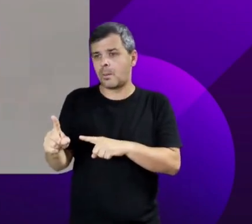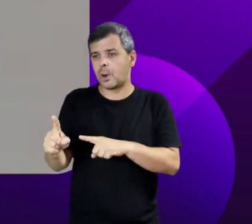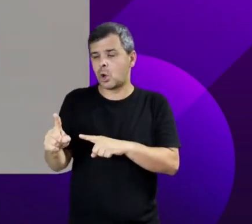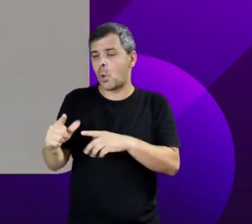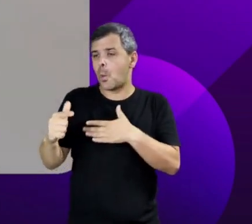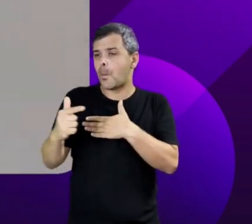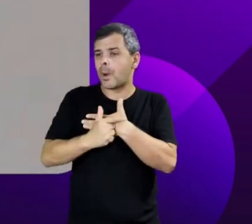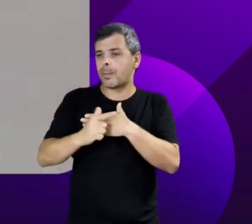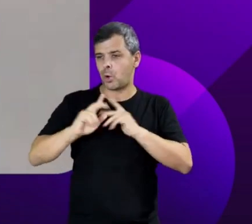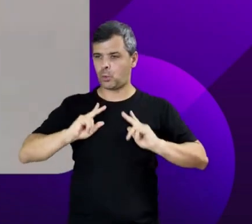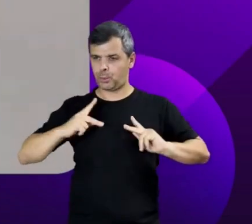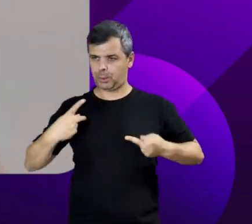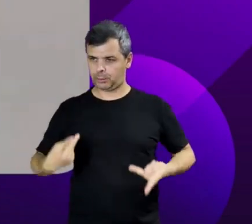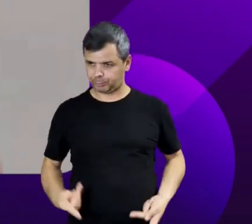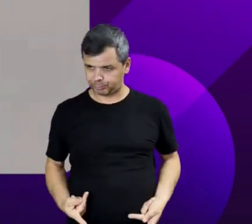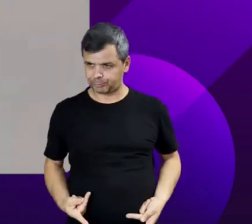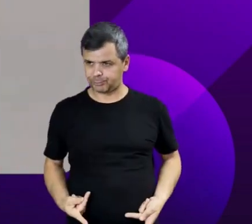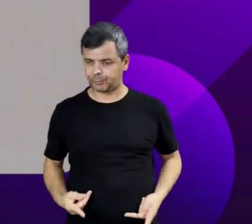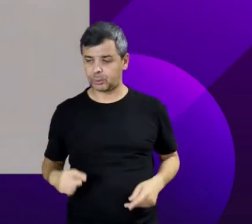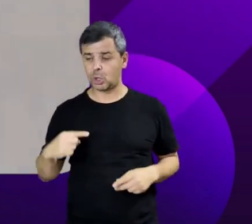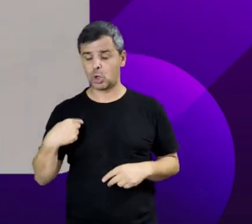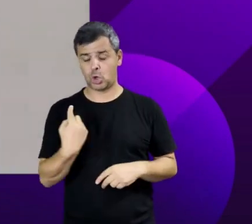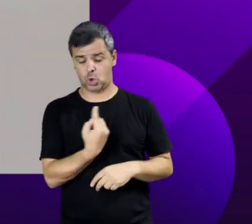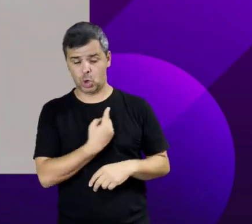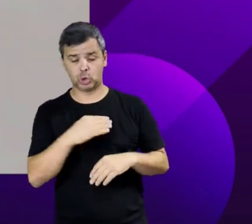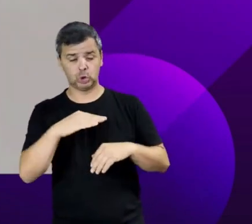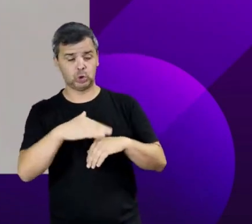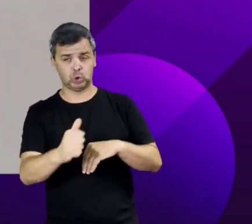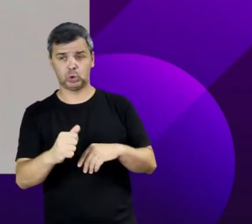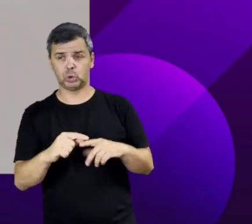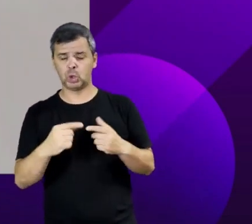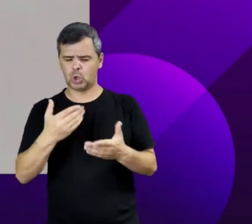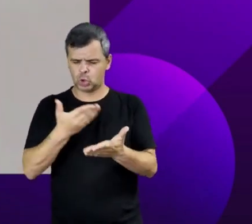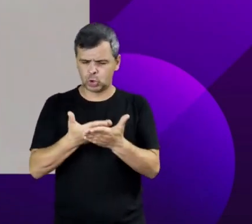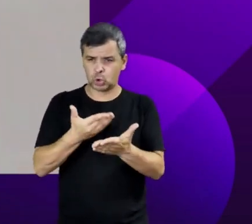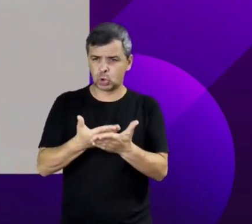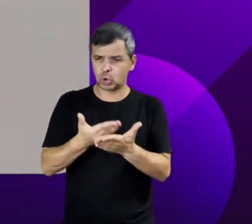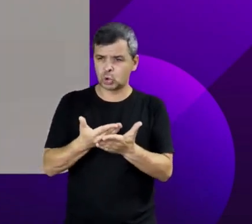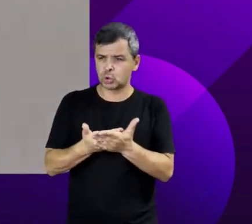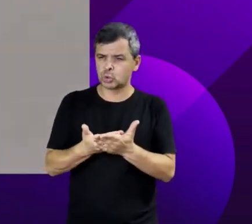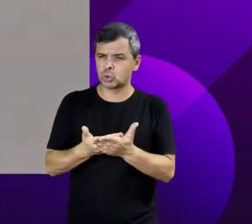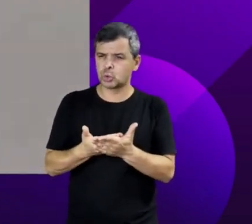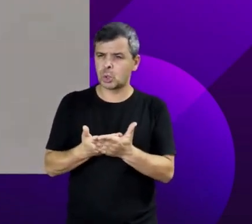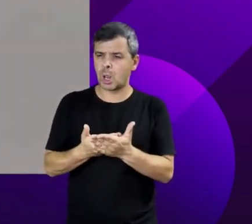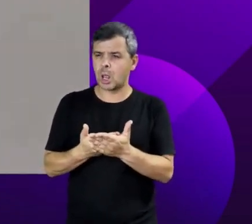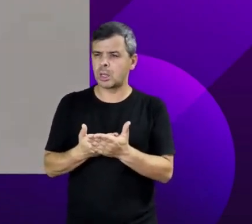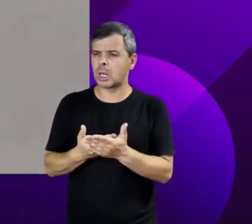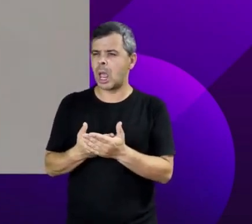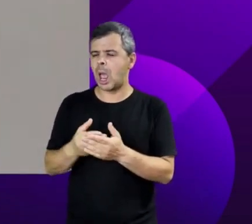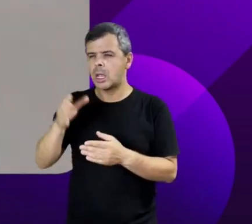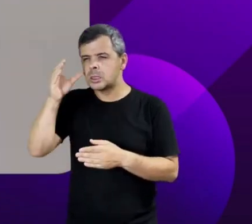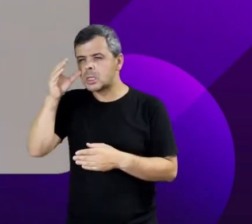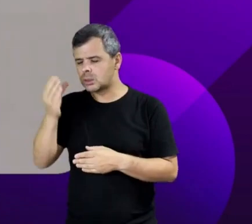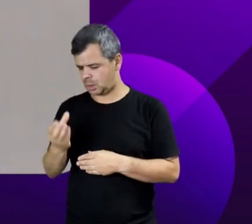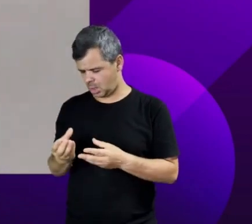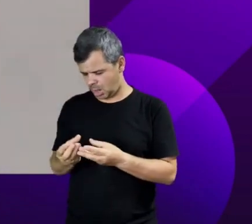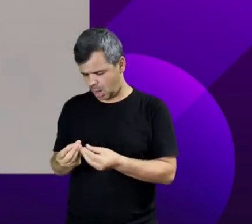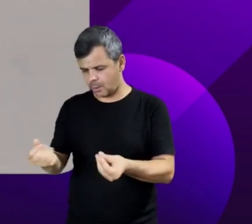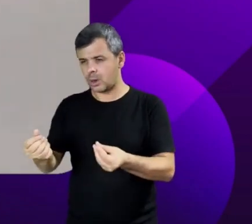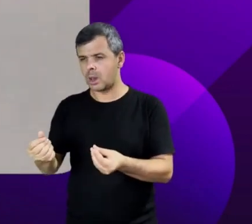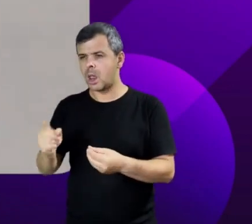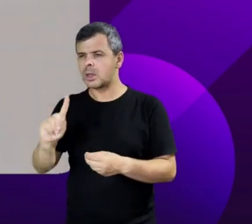ação humana, que é o que nós chamamos, né, nos estudos das ciências da Terra, de ação